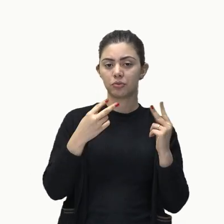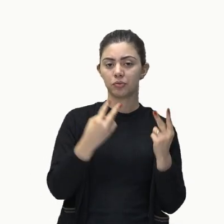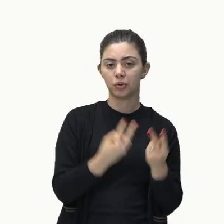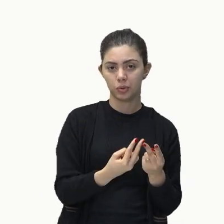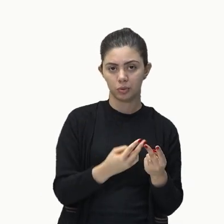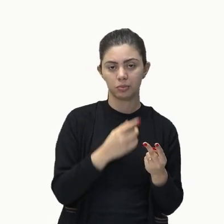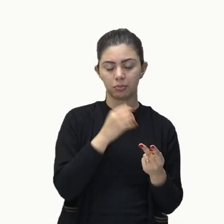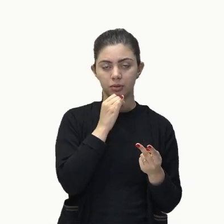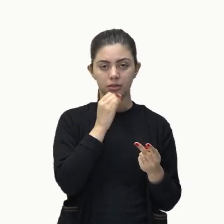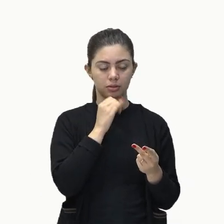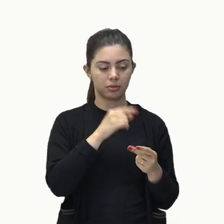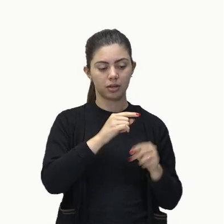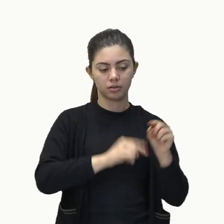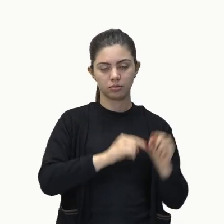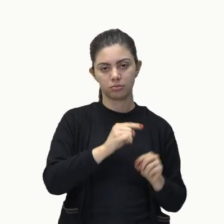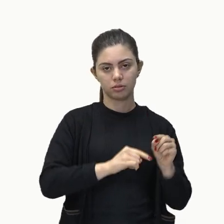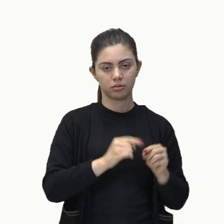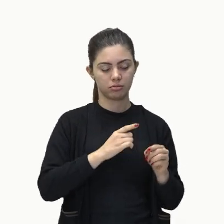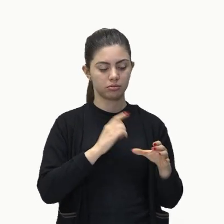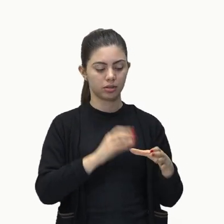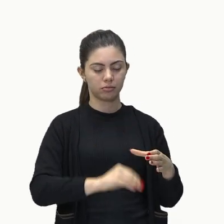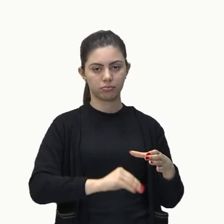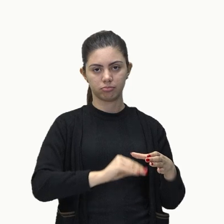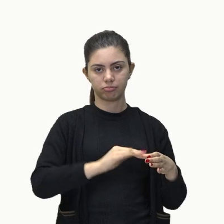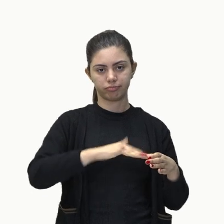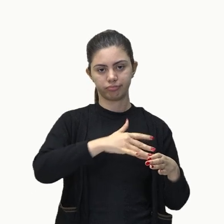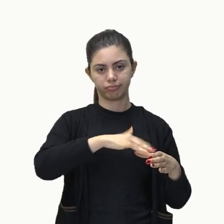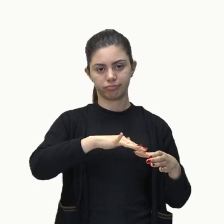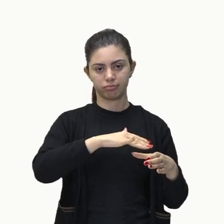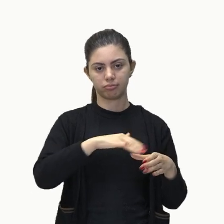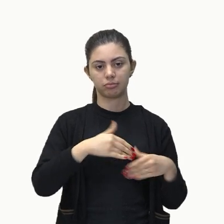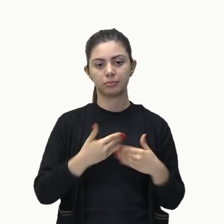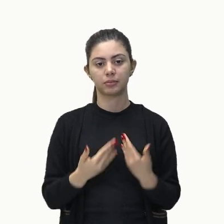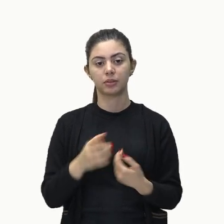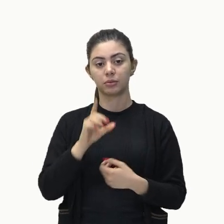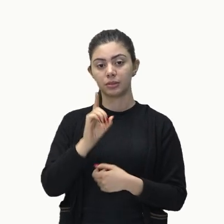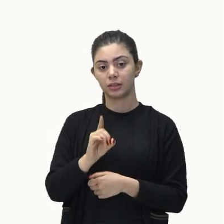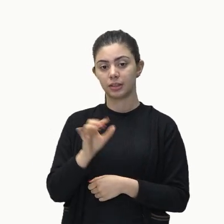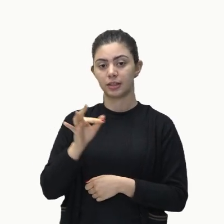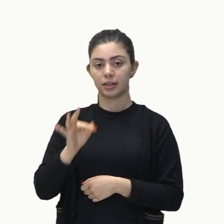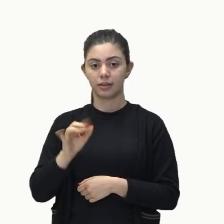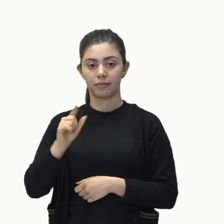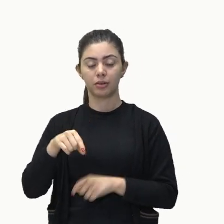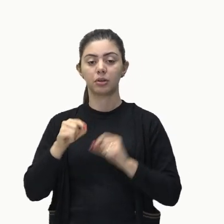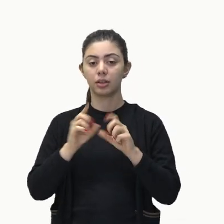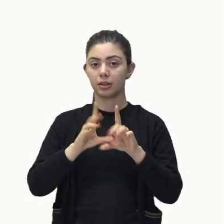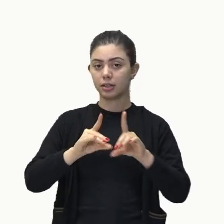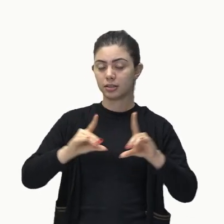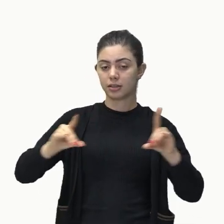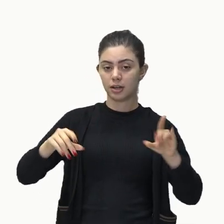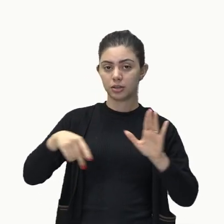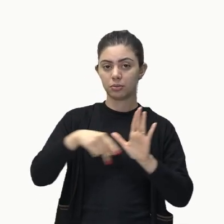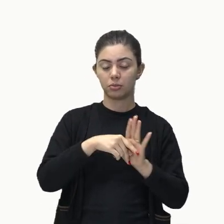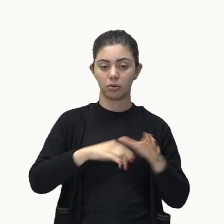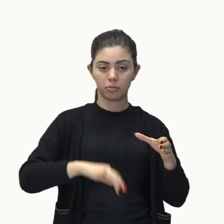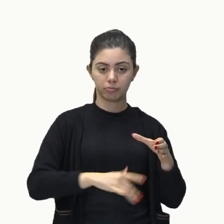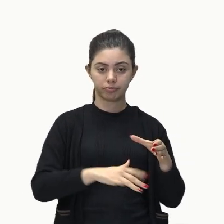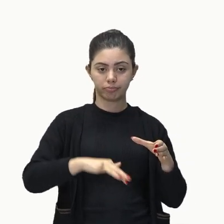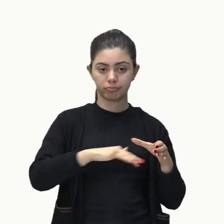está flutuando. dS, né, é a densidade do fluido e G é a aceleração